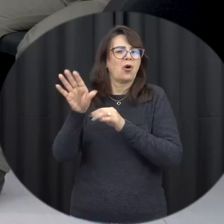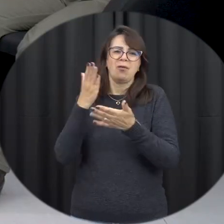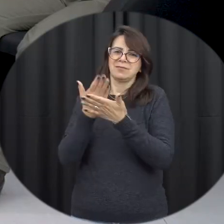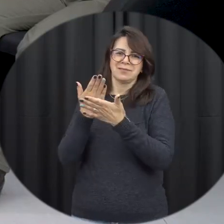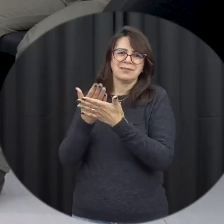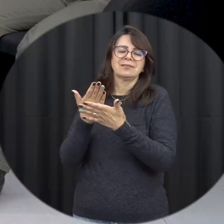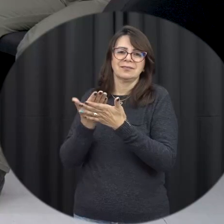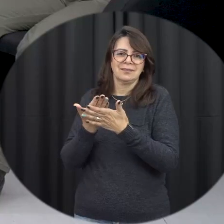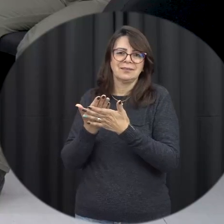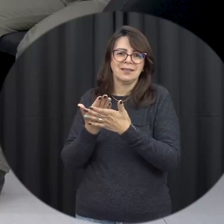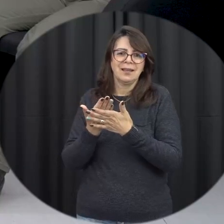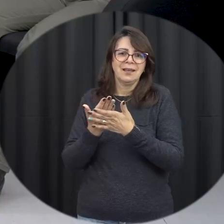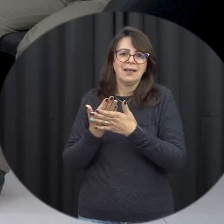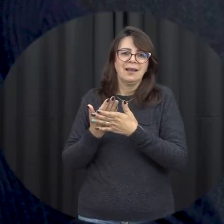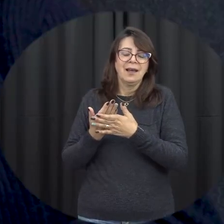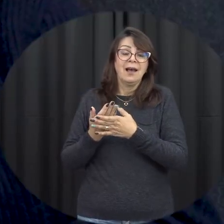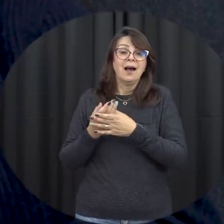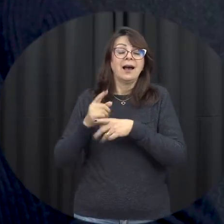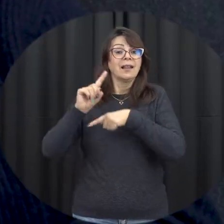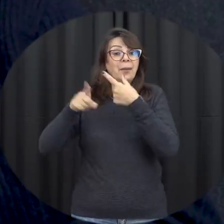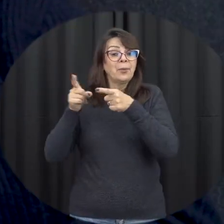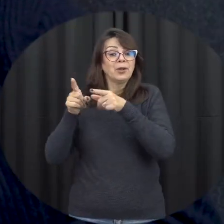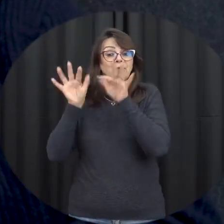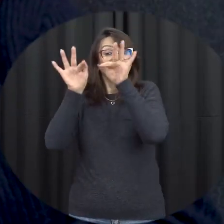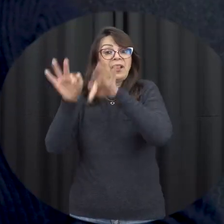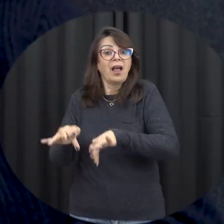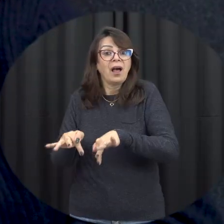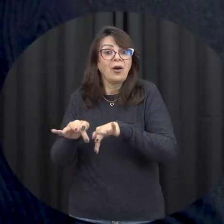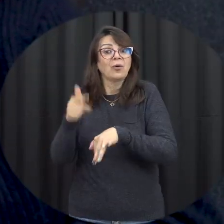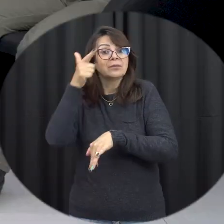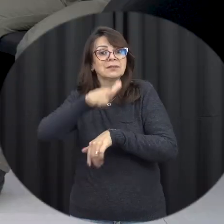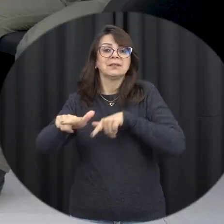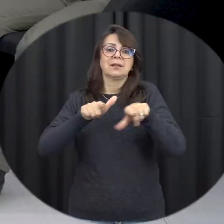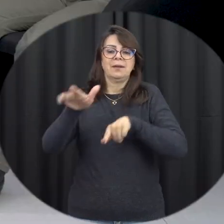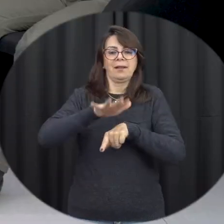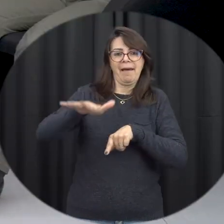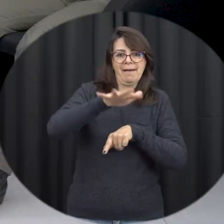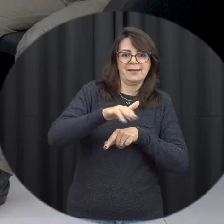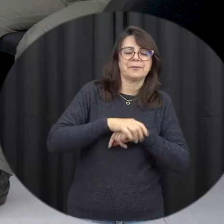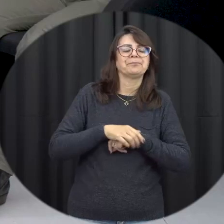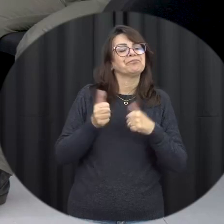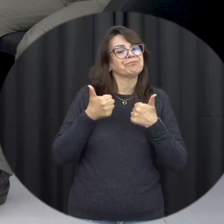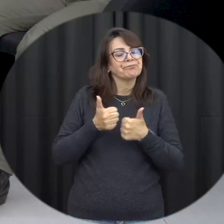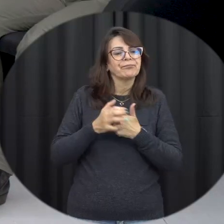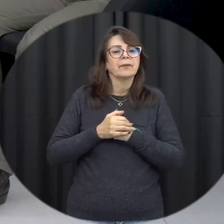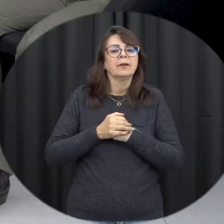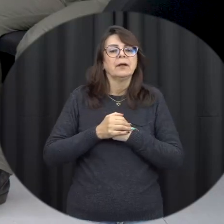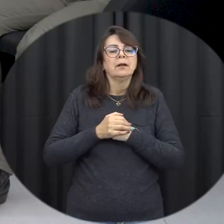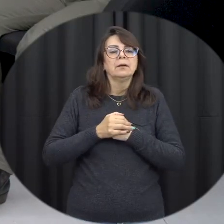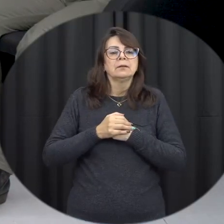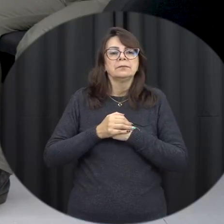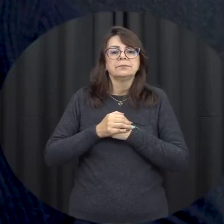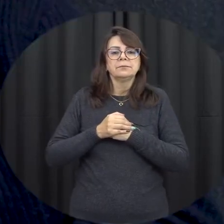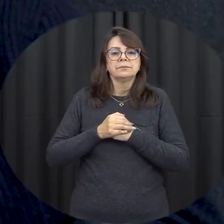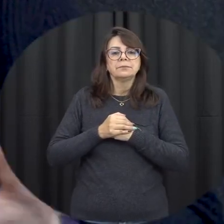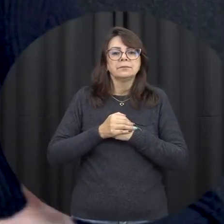na verdade é um trabalho também, professor. Na verdade você um trabalho... preparada depois ali no final para exercer a função, né? Exatamente. E aí,